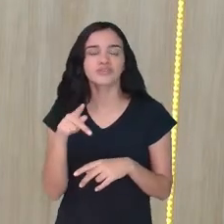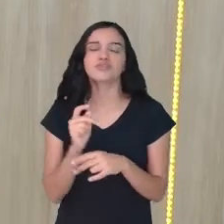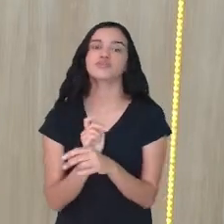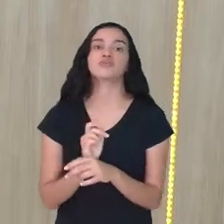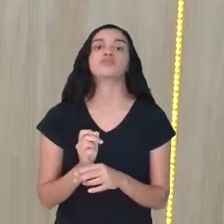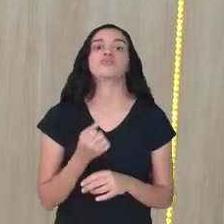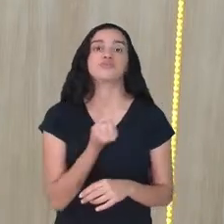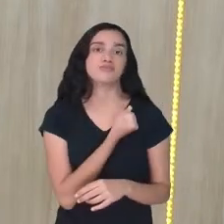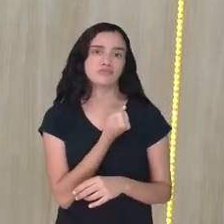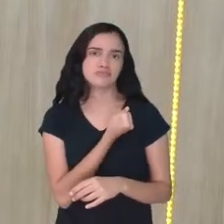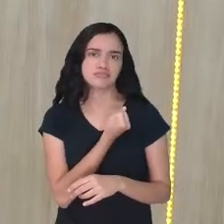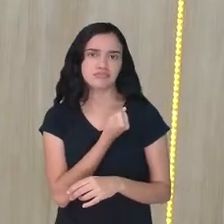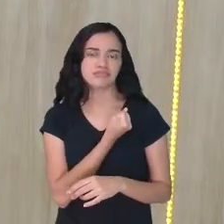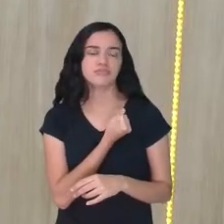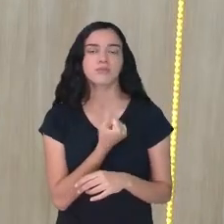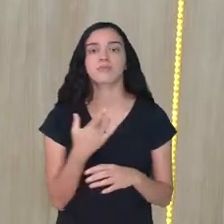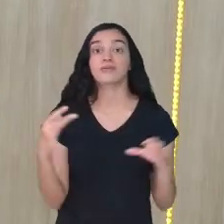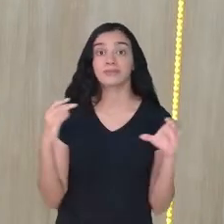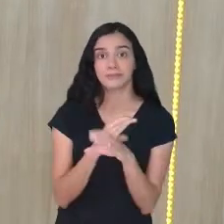ou redondos.